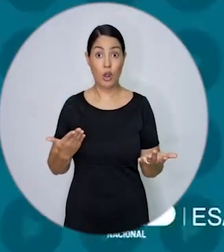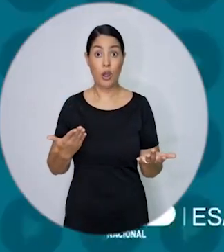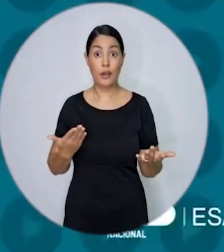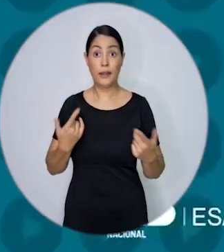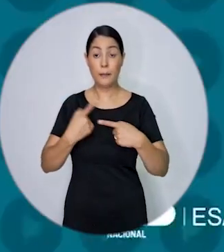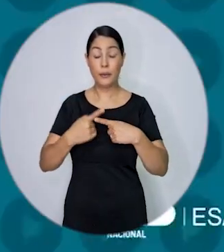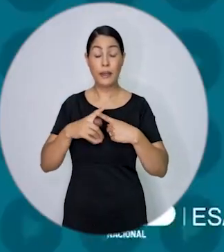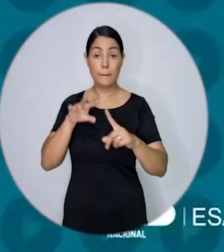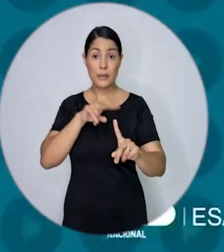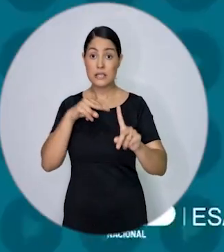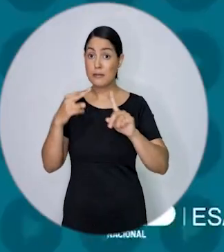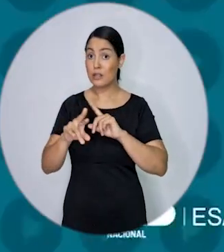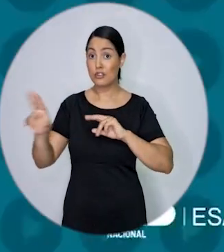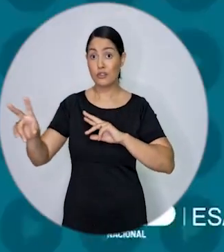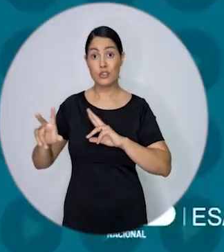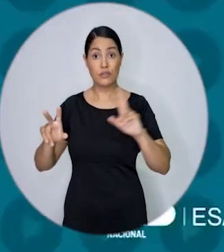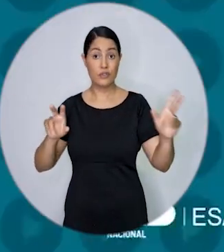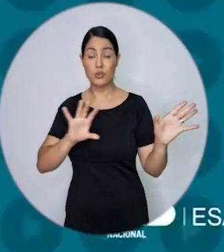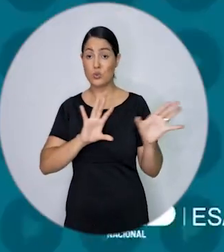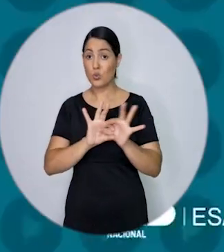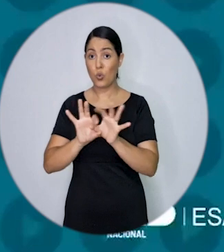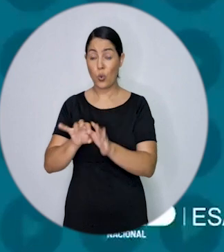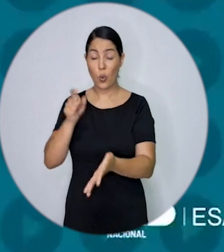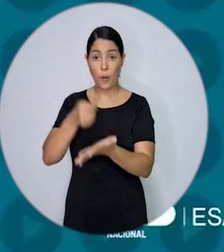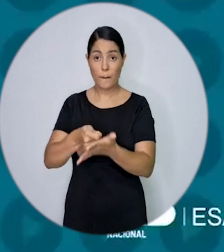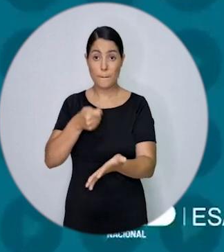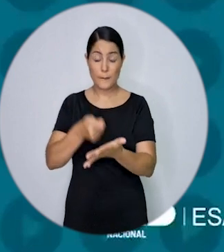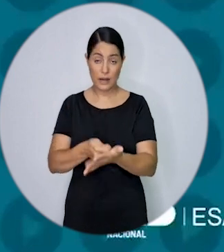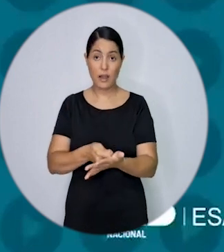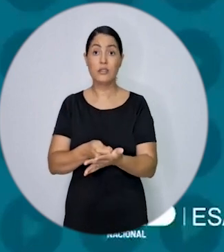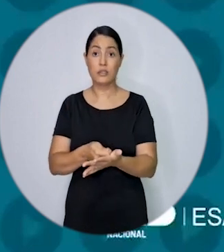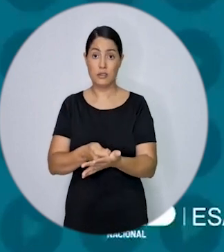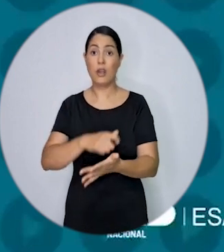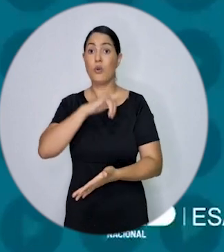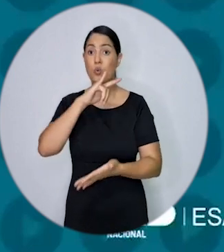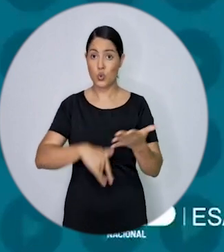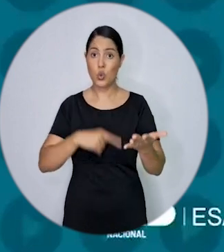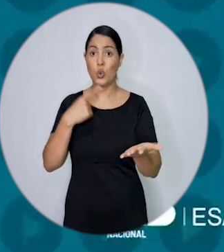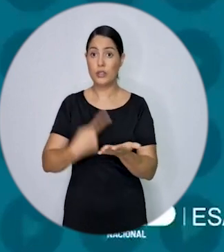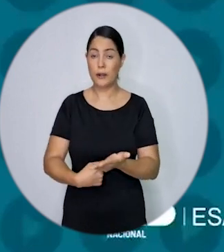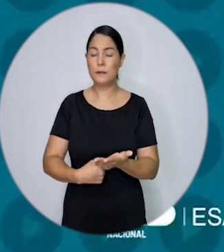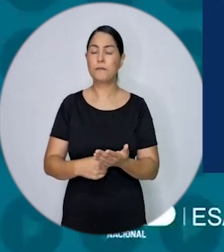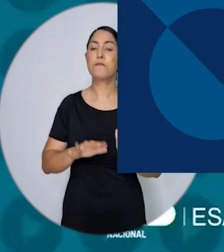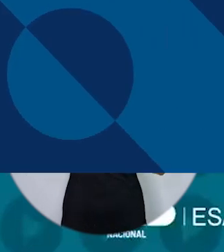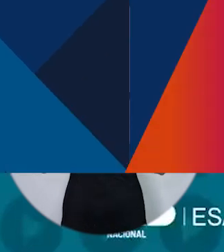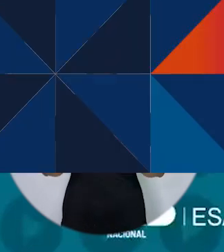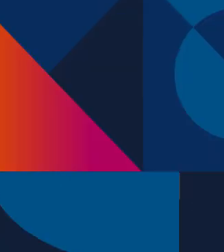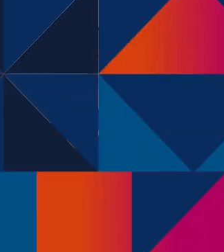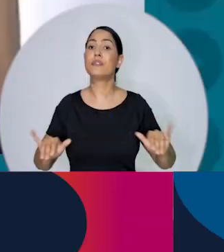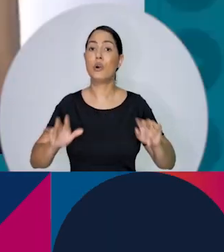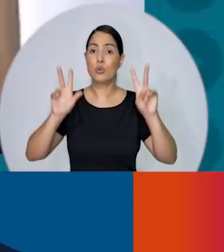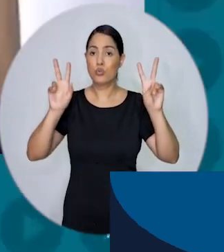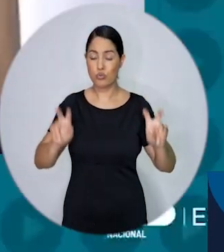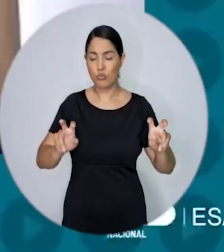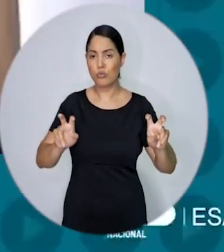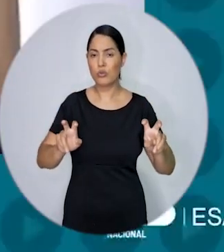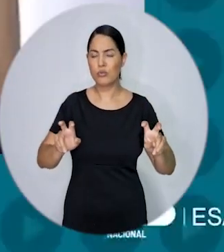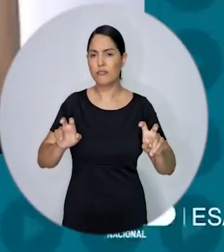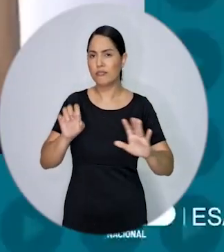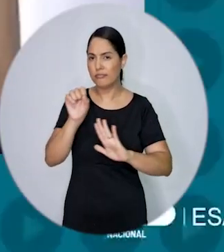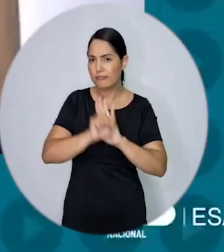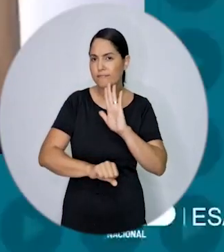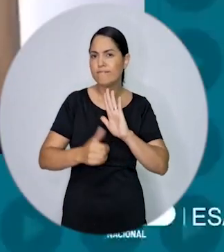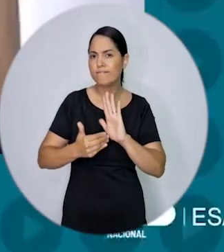de visões diferentes no campo do direito obrigacional / contratual. Isso porque, e é comum em início